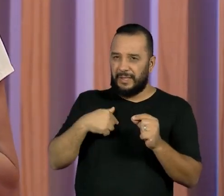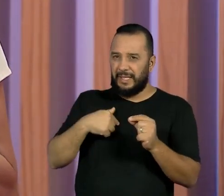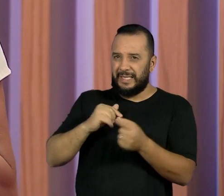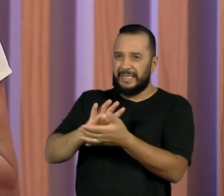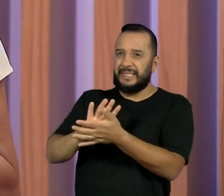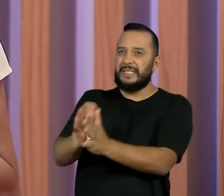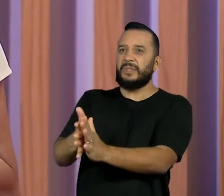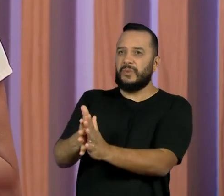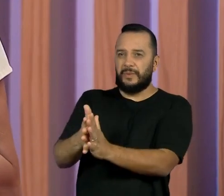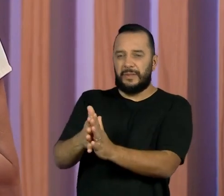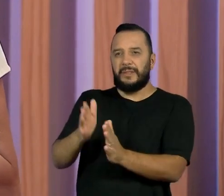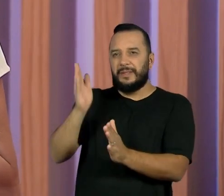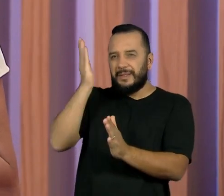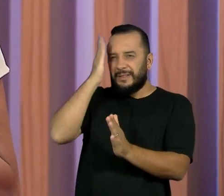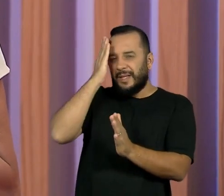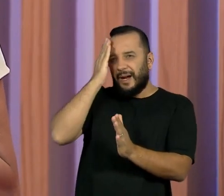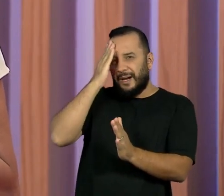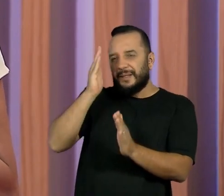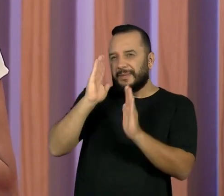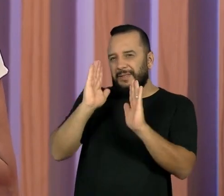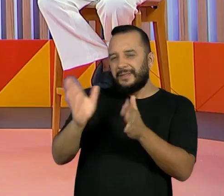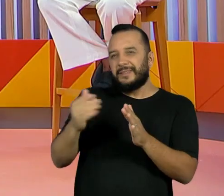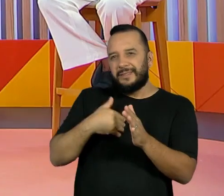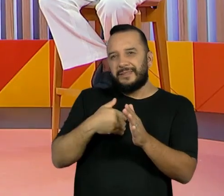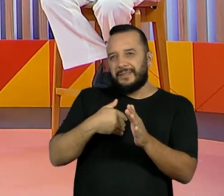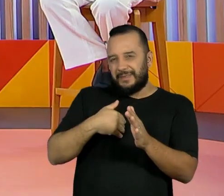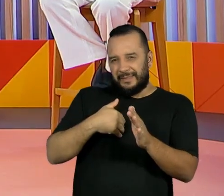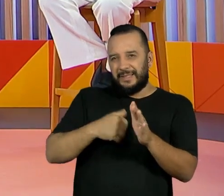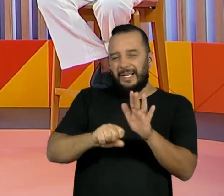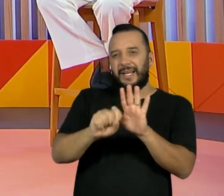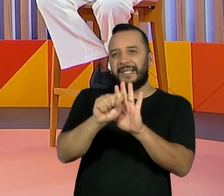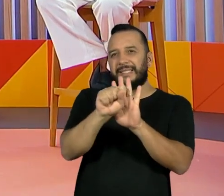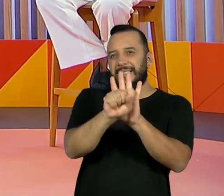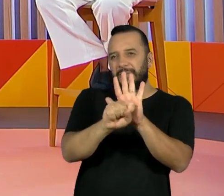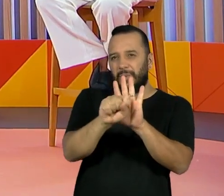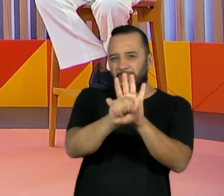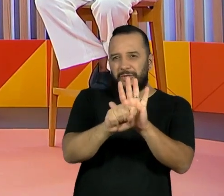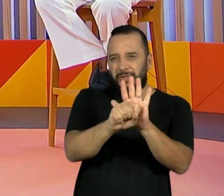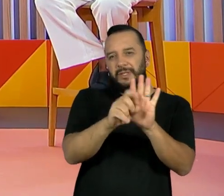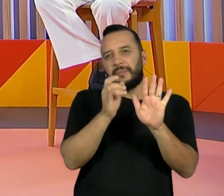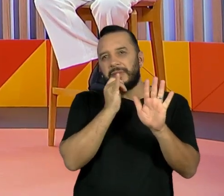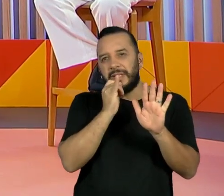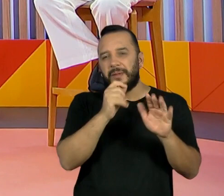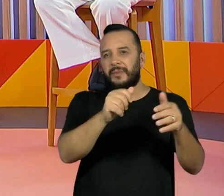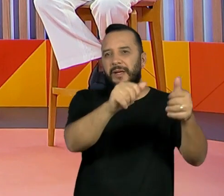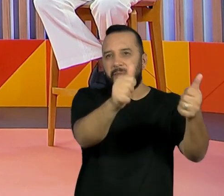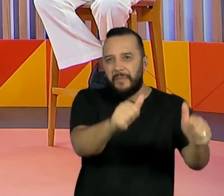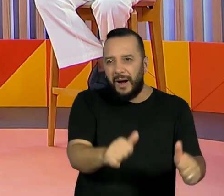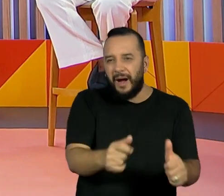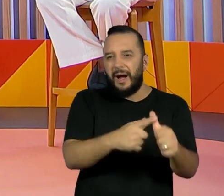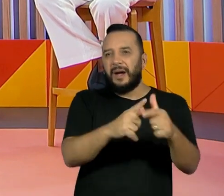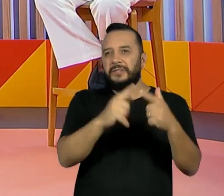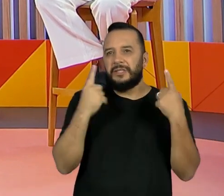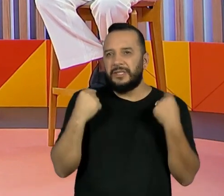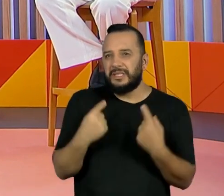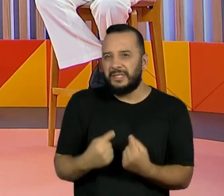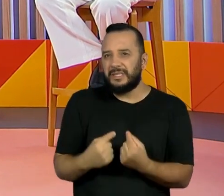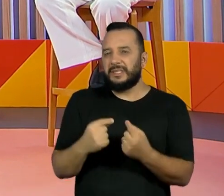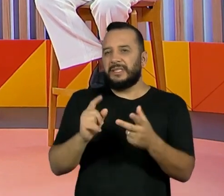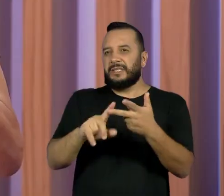símbolos importantes das religiões de matriz africana e se apropriar desses símbolos, dando um